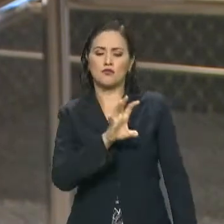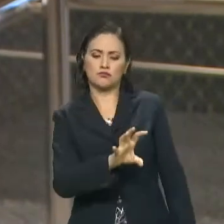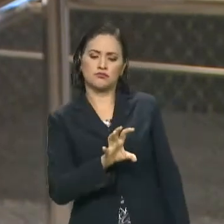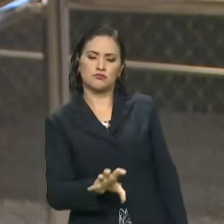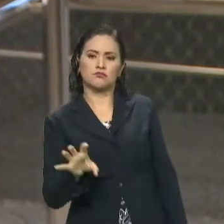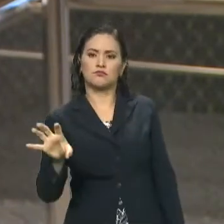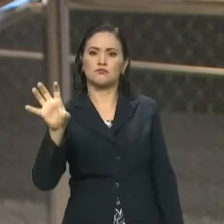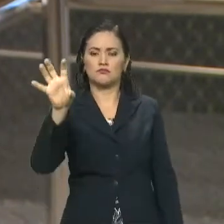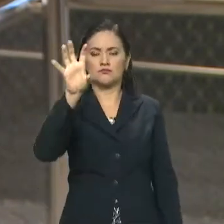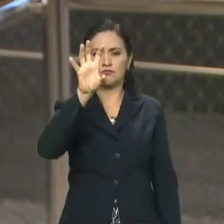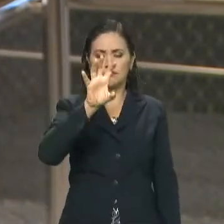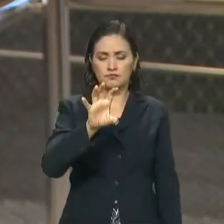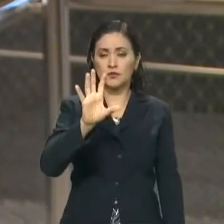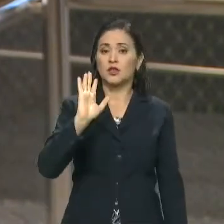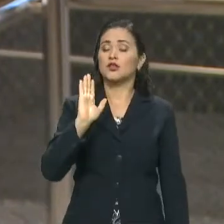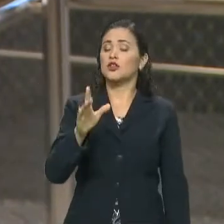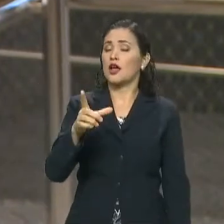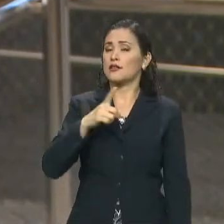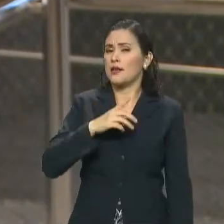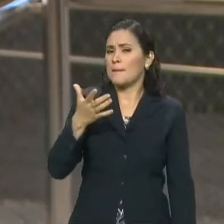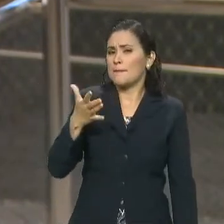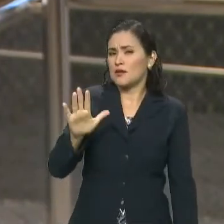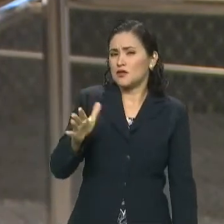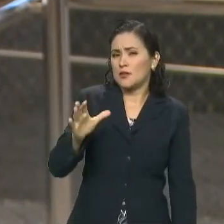E já temos em torno de